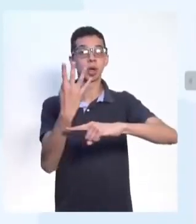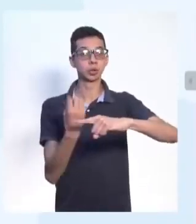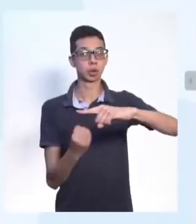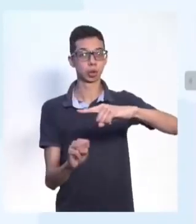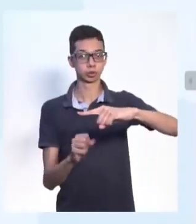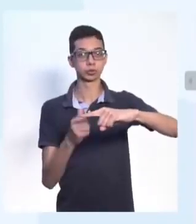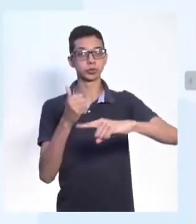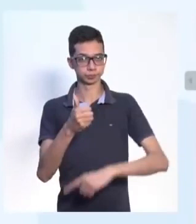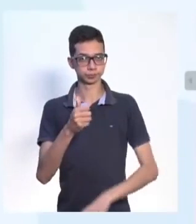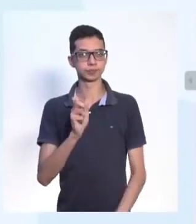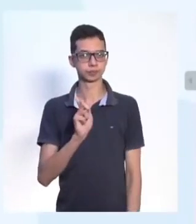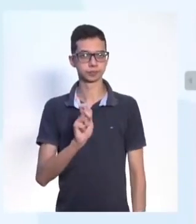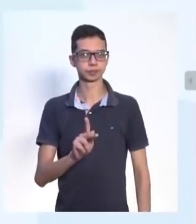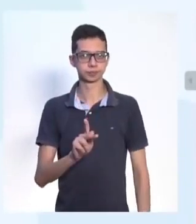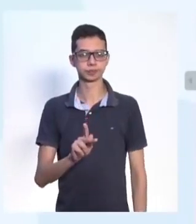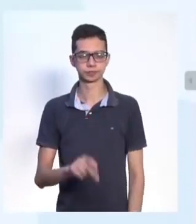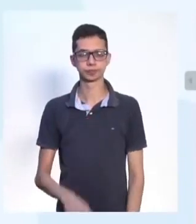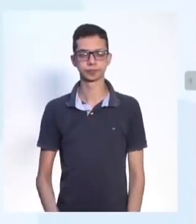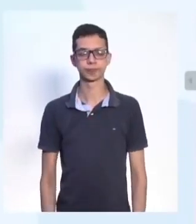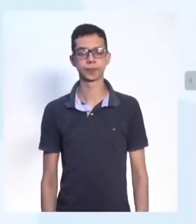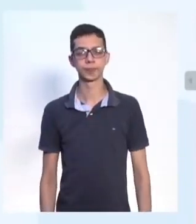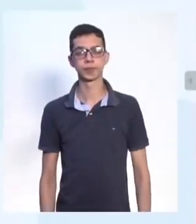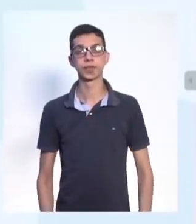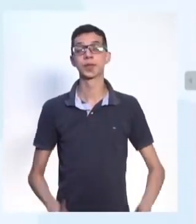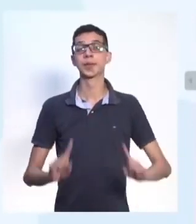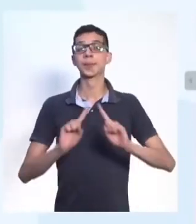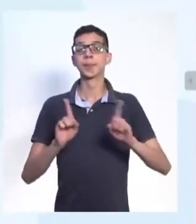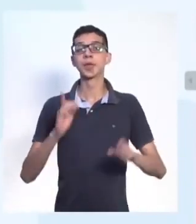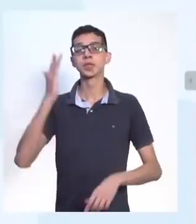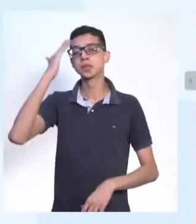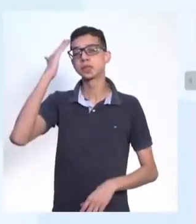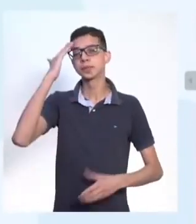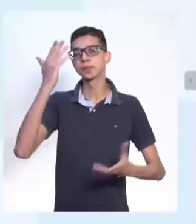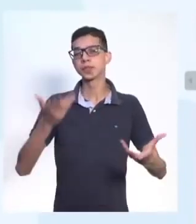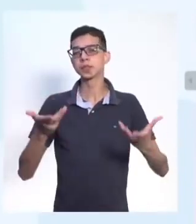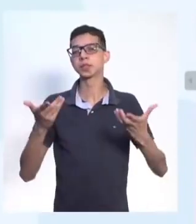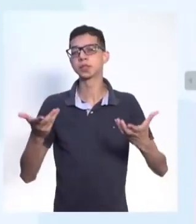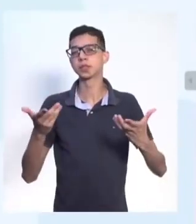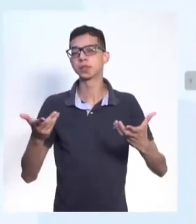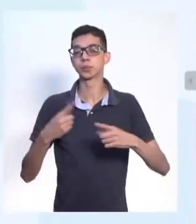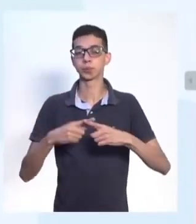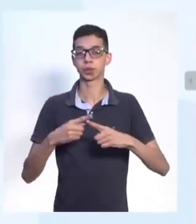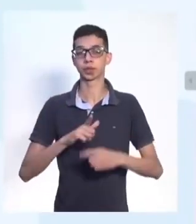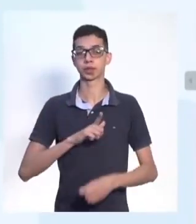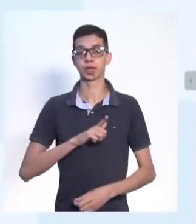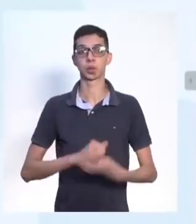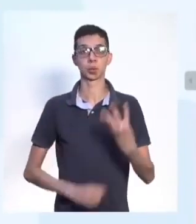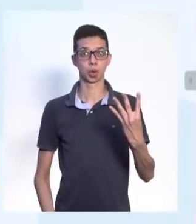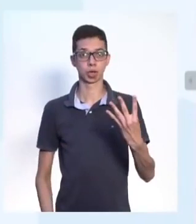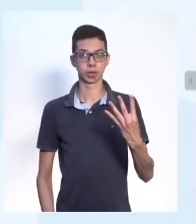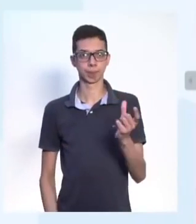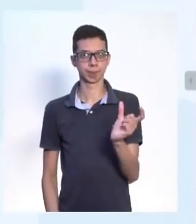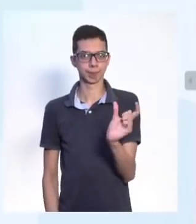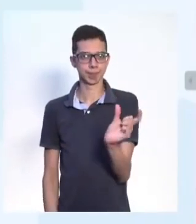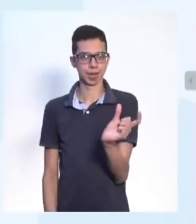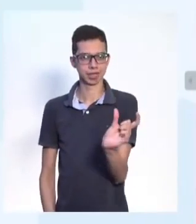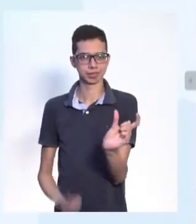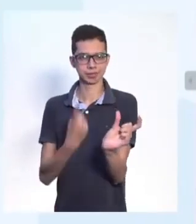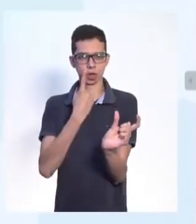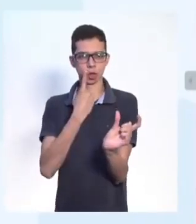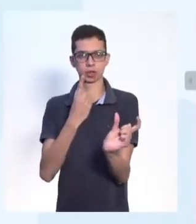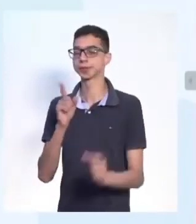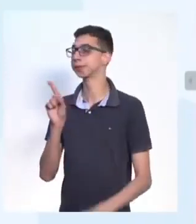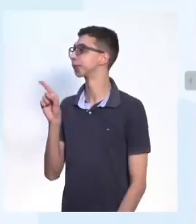a representação desse modelo. Aí eu quero saber com vocês. Eu tenho outras 4 peças. A